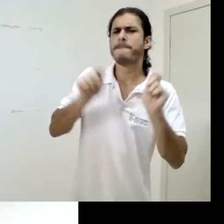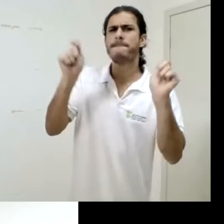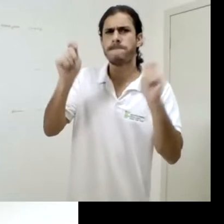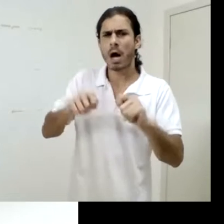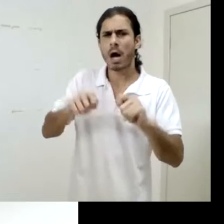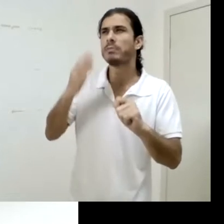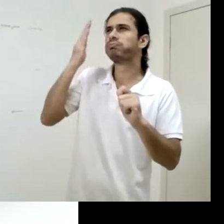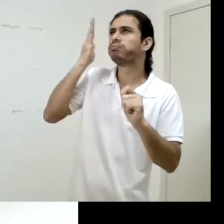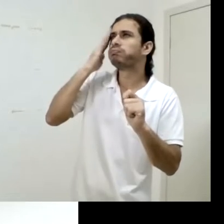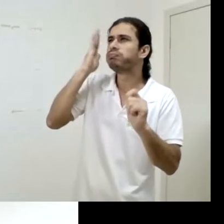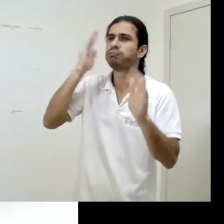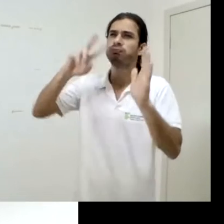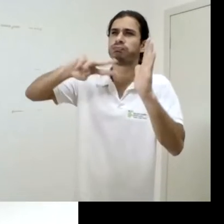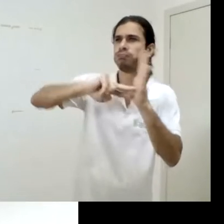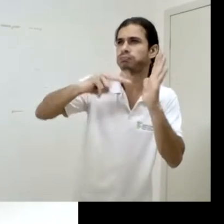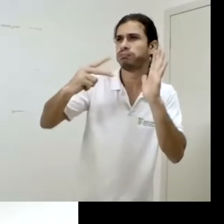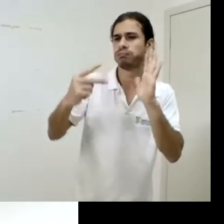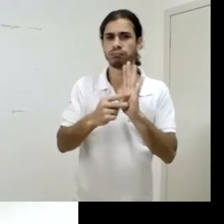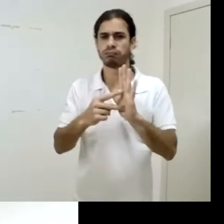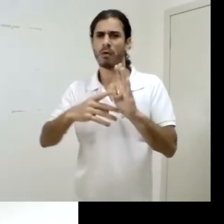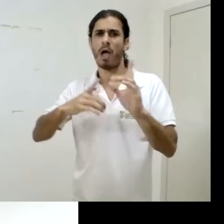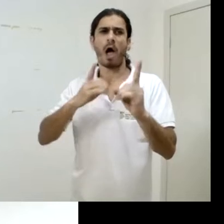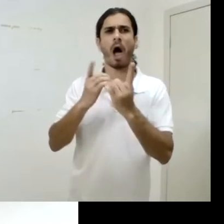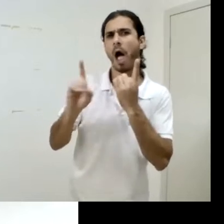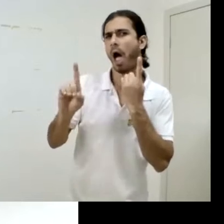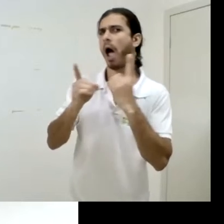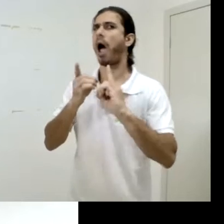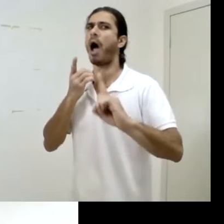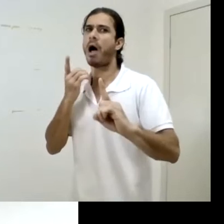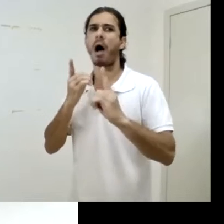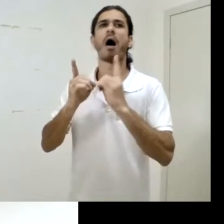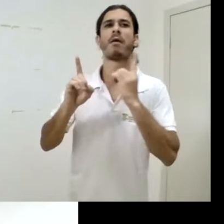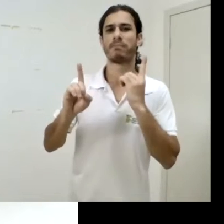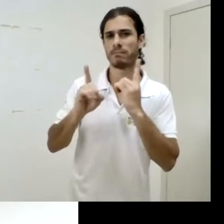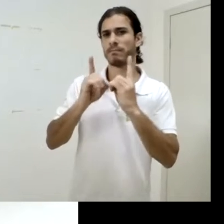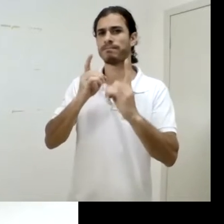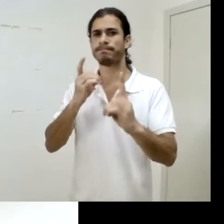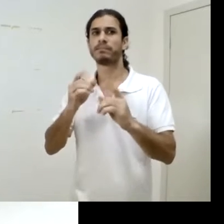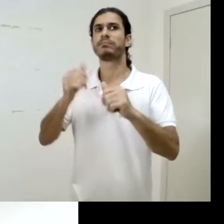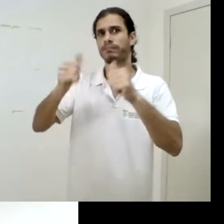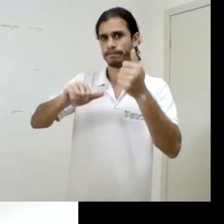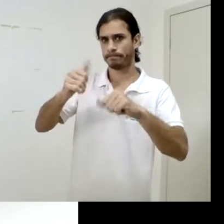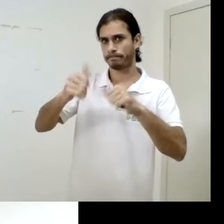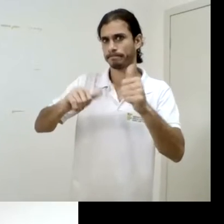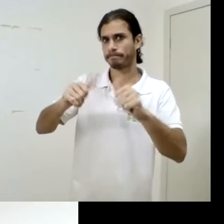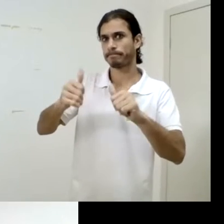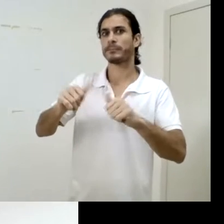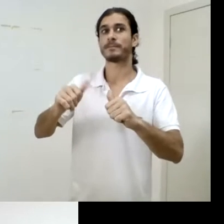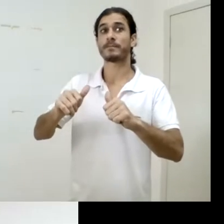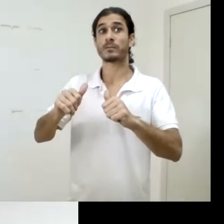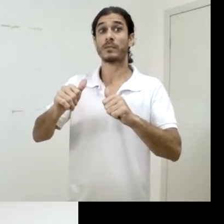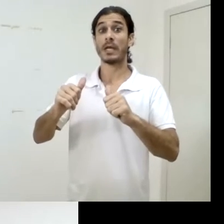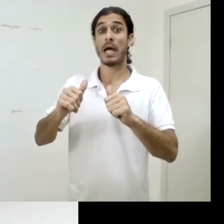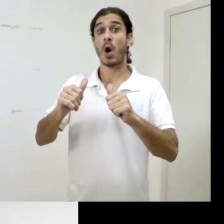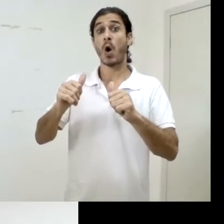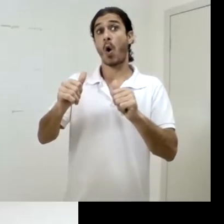comentário, dialogar, né? Fazer outro tipo de reflexão. É isso que caracteriza a pesquisa. Dar qualidade aos números, no sentido,